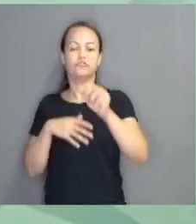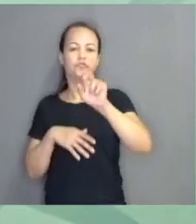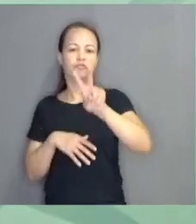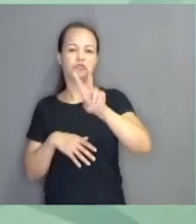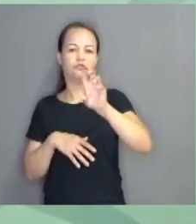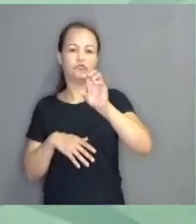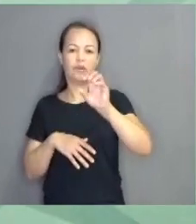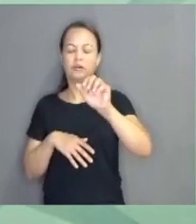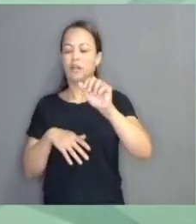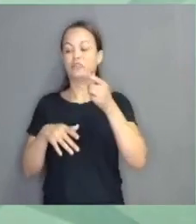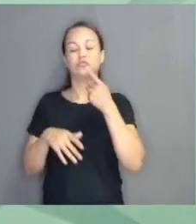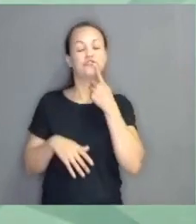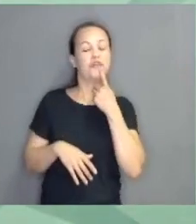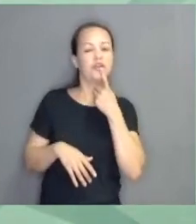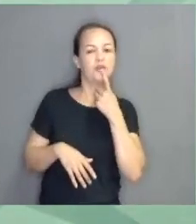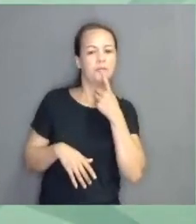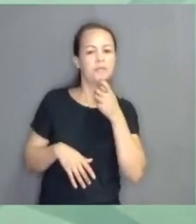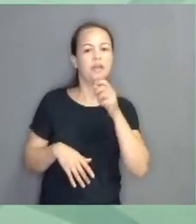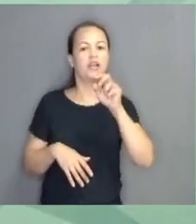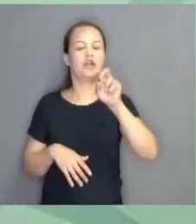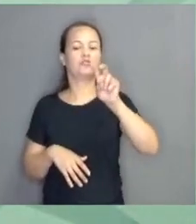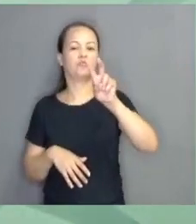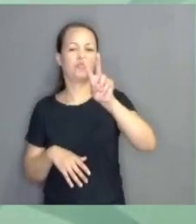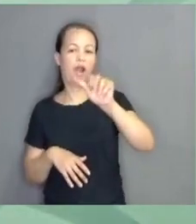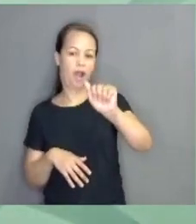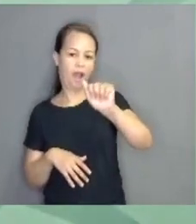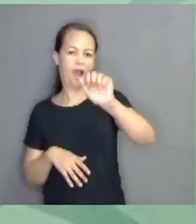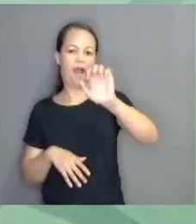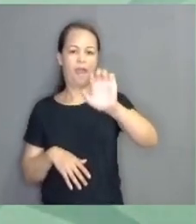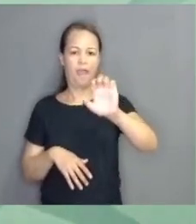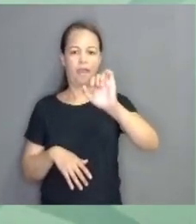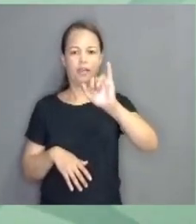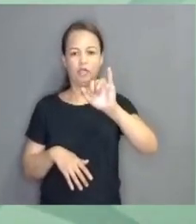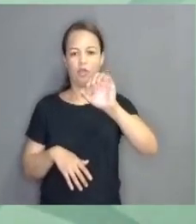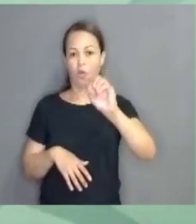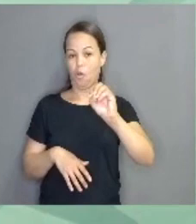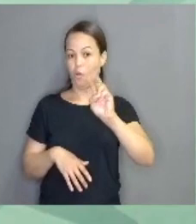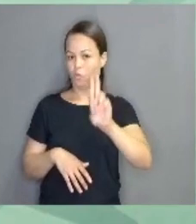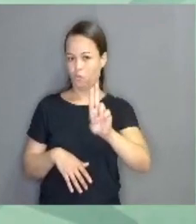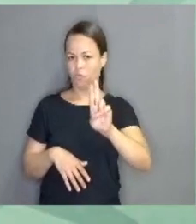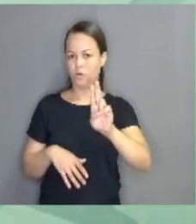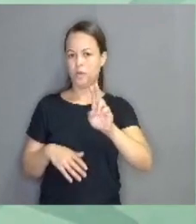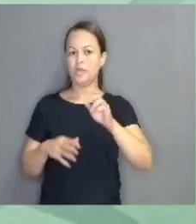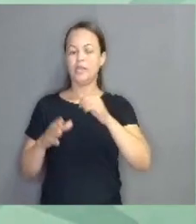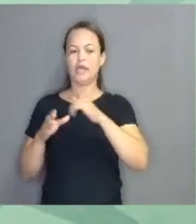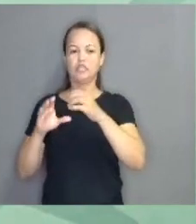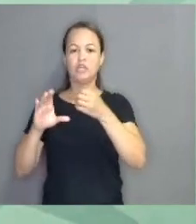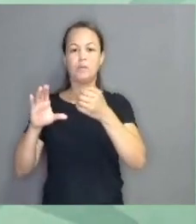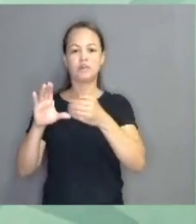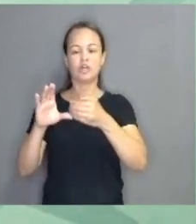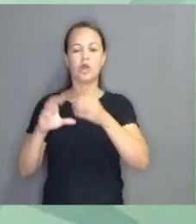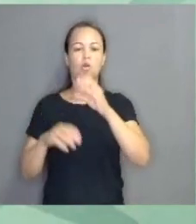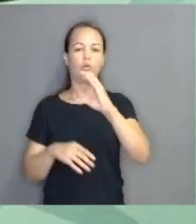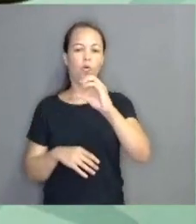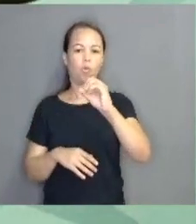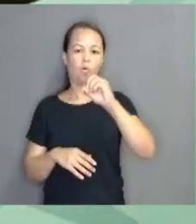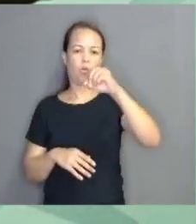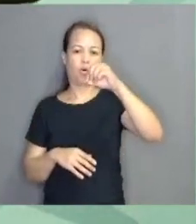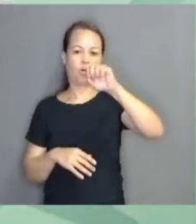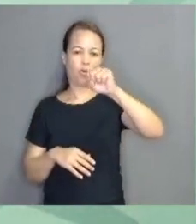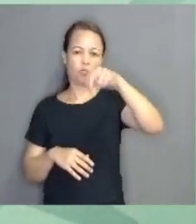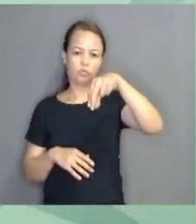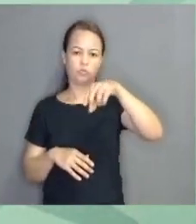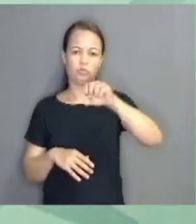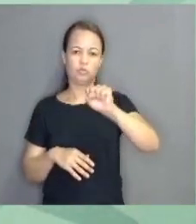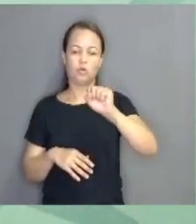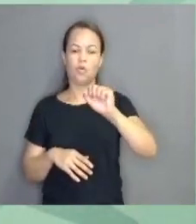E, I, O, U. E as demais são as consoantes. Mas por que essas letras estão em